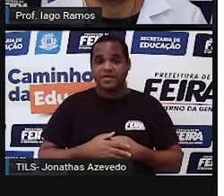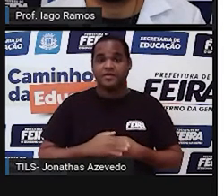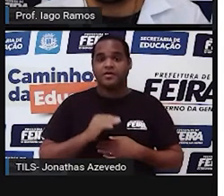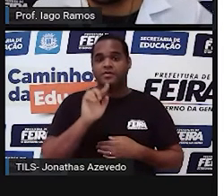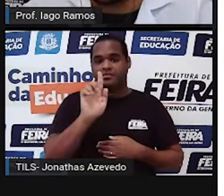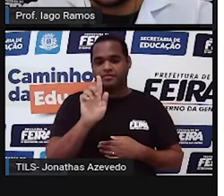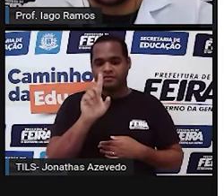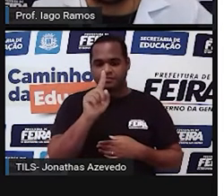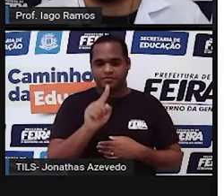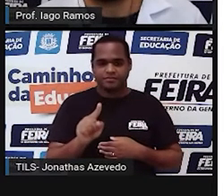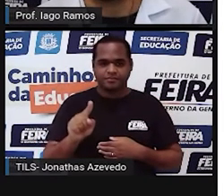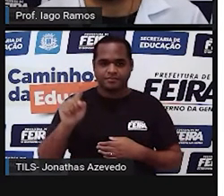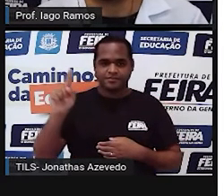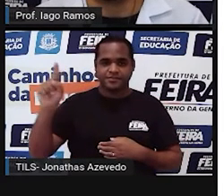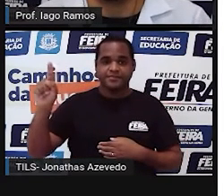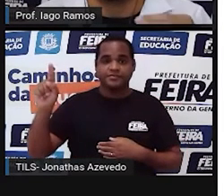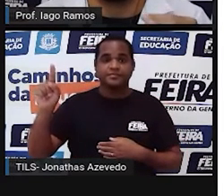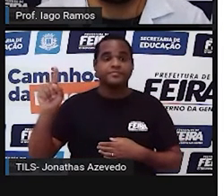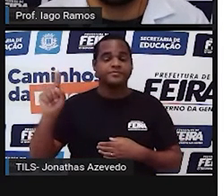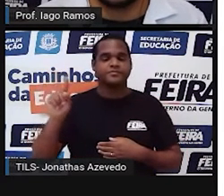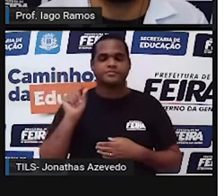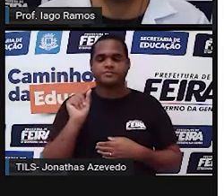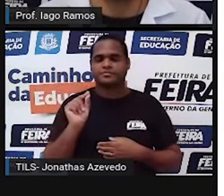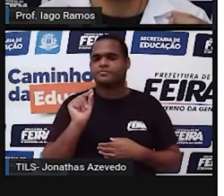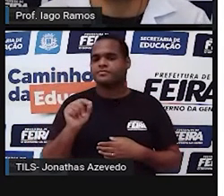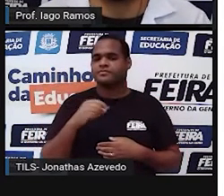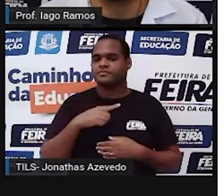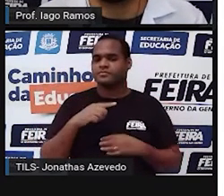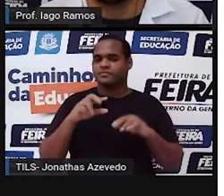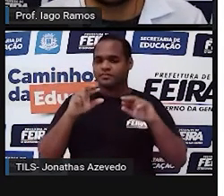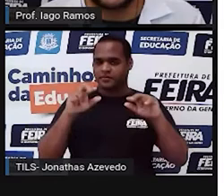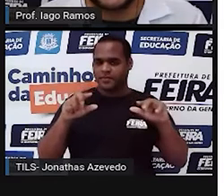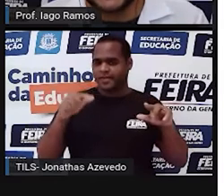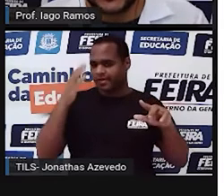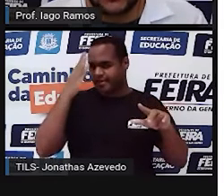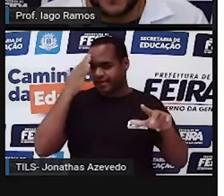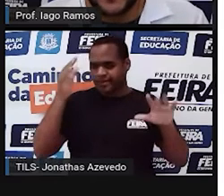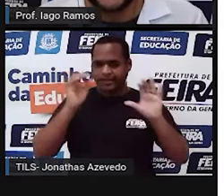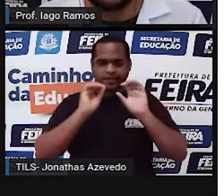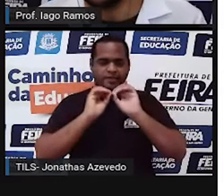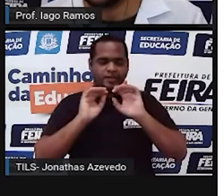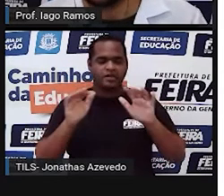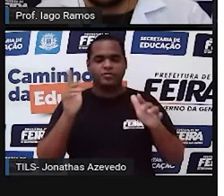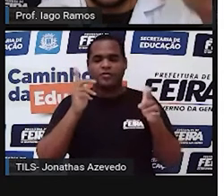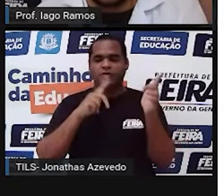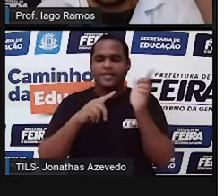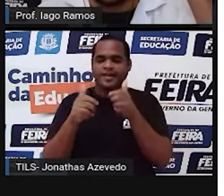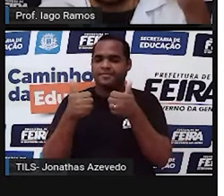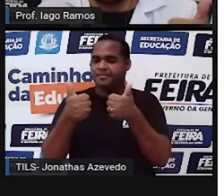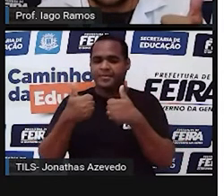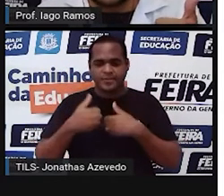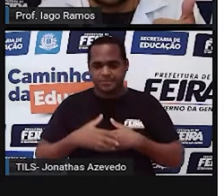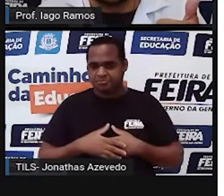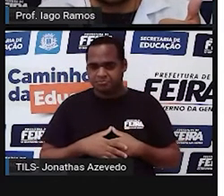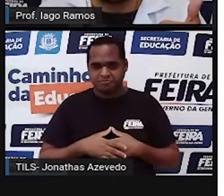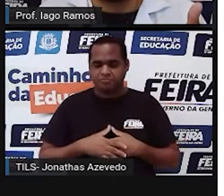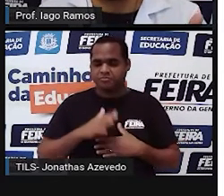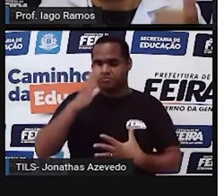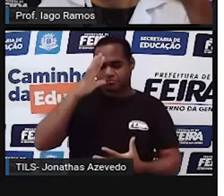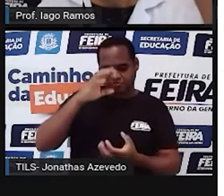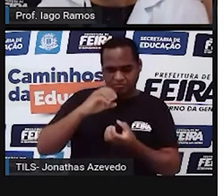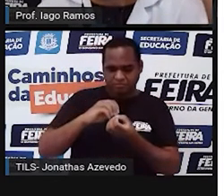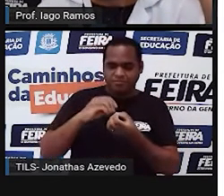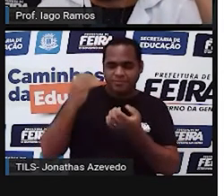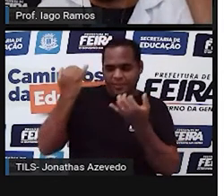outra grande vantagem do gráfico é que ele é um elemento de fácil interpretação. Por quê? Porque ele resume as